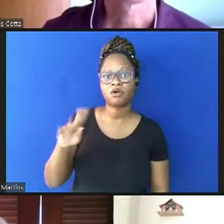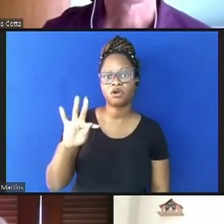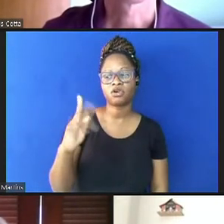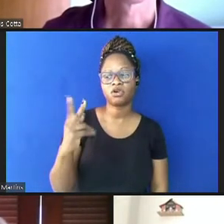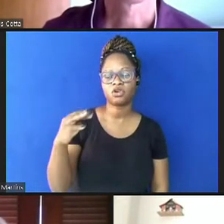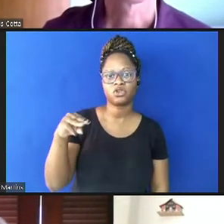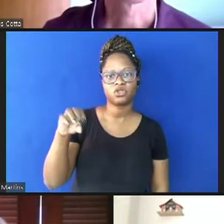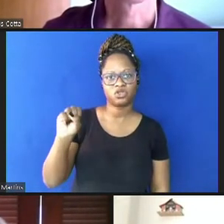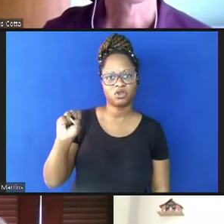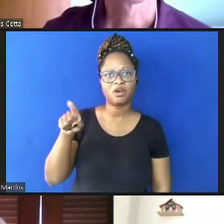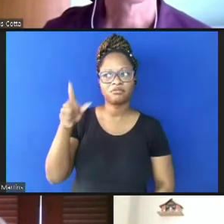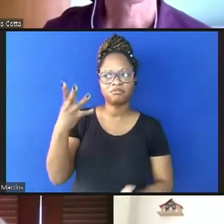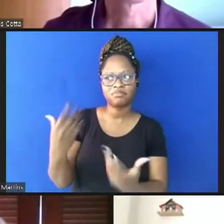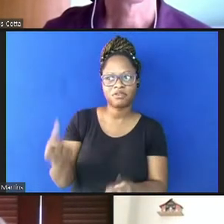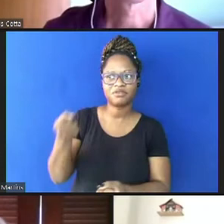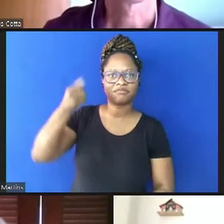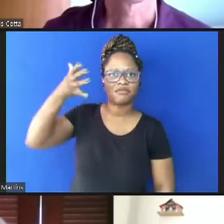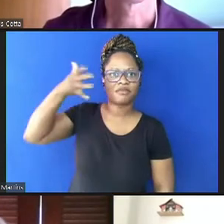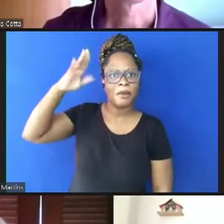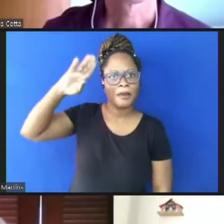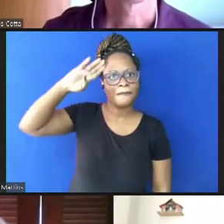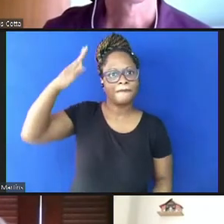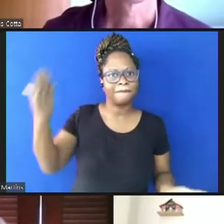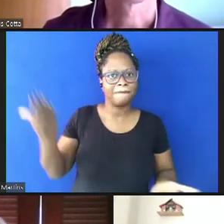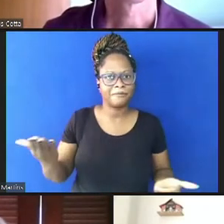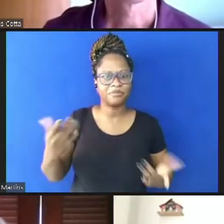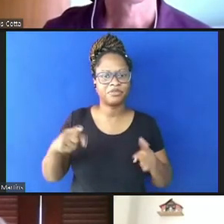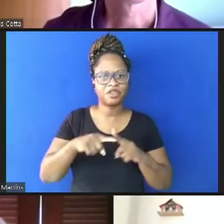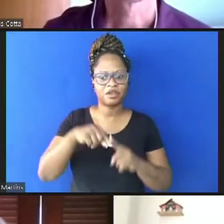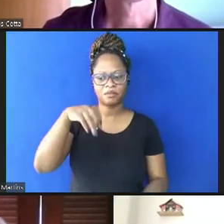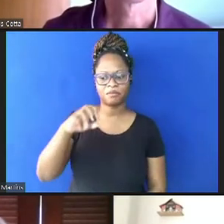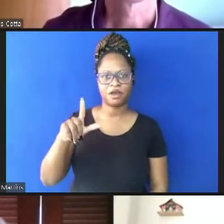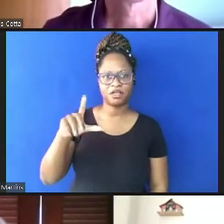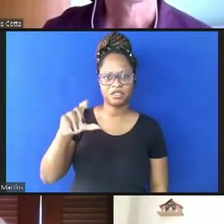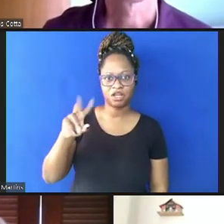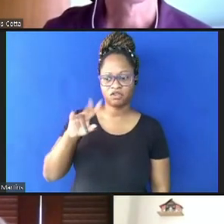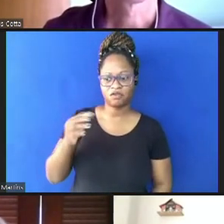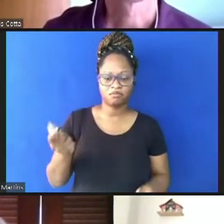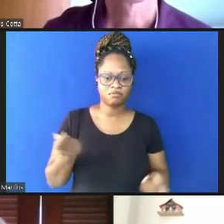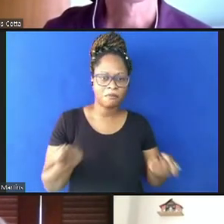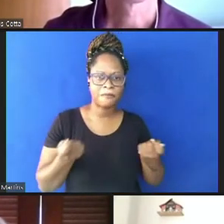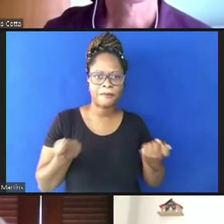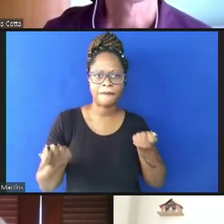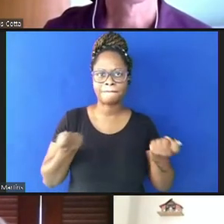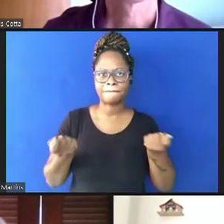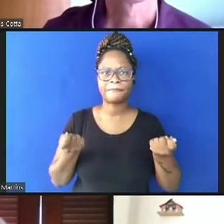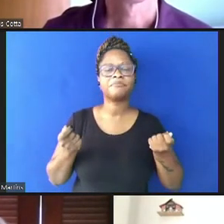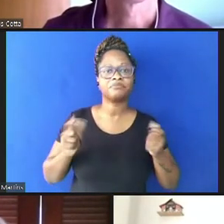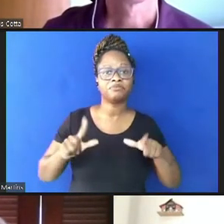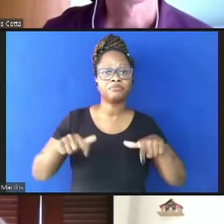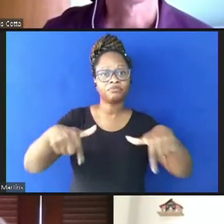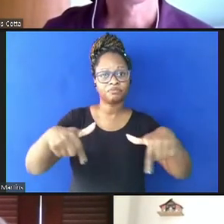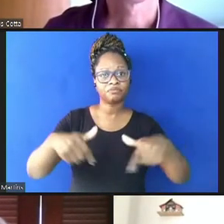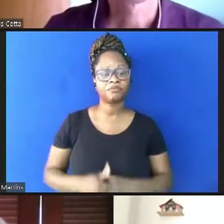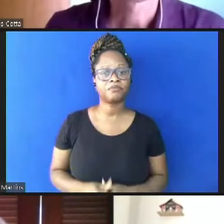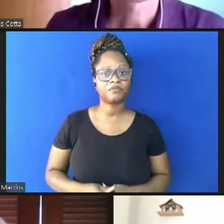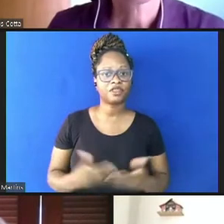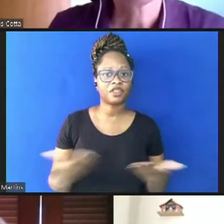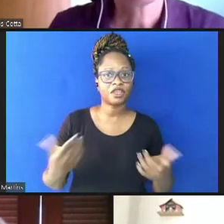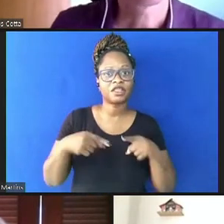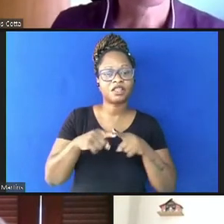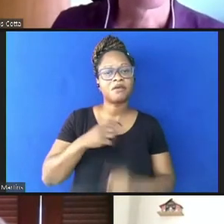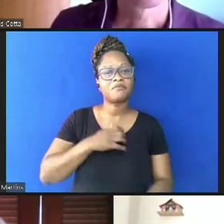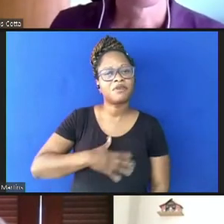que vai ser nosso palestrante, né? E Marcelo, que vai coordenar essa atividade. Teremos uma palestra sobre um